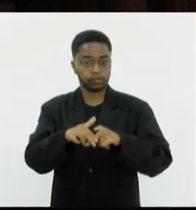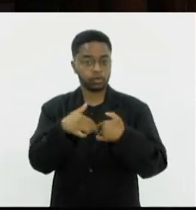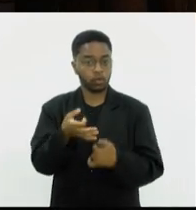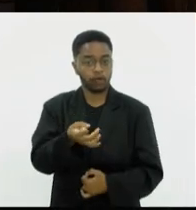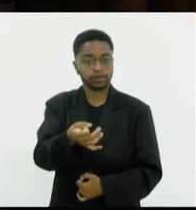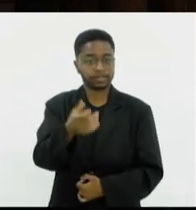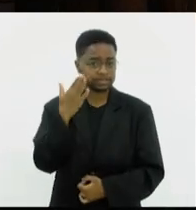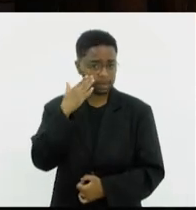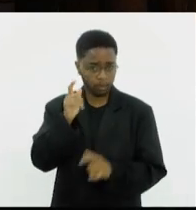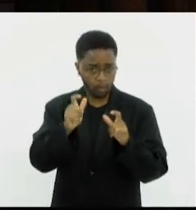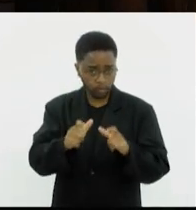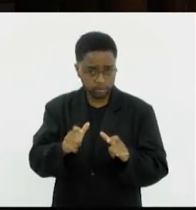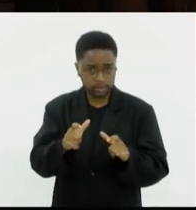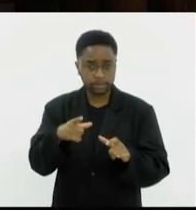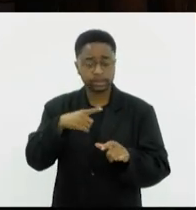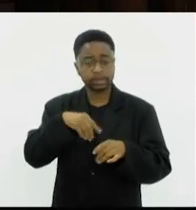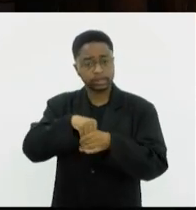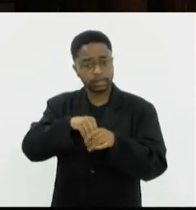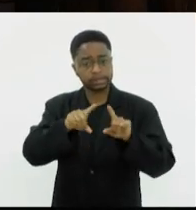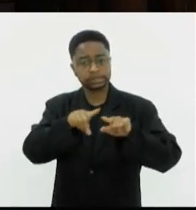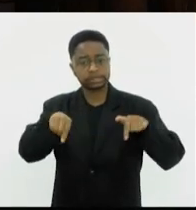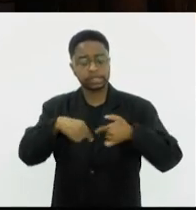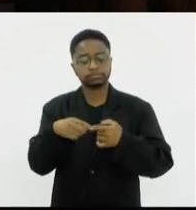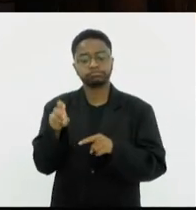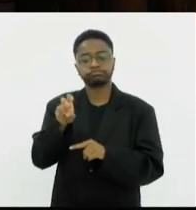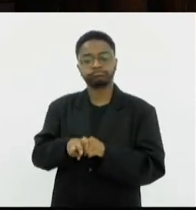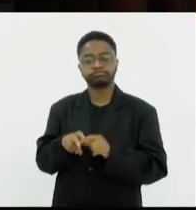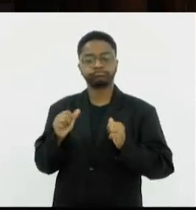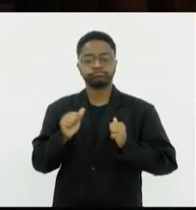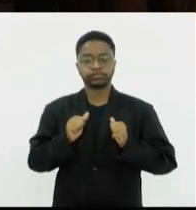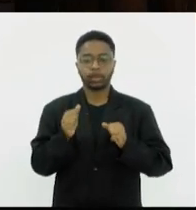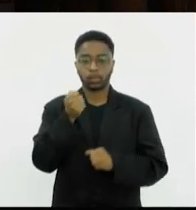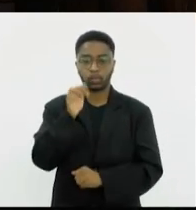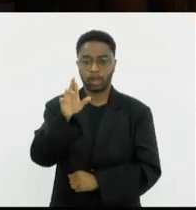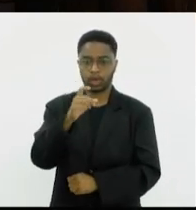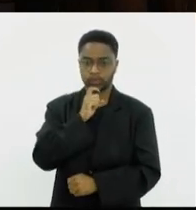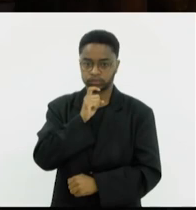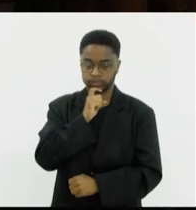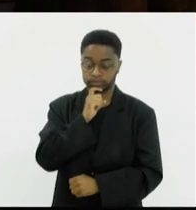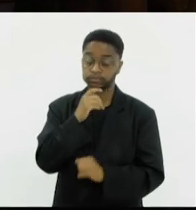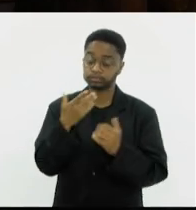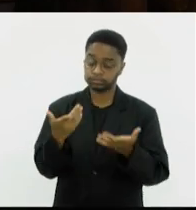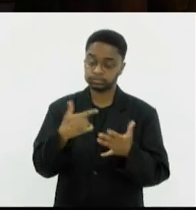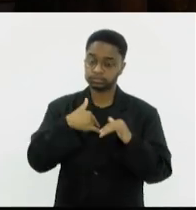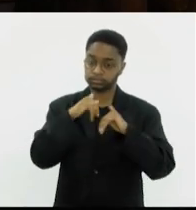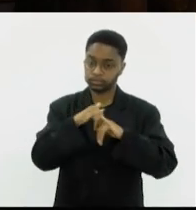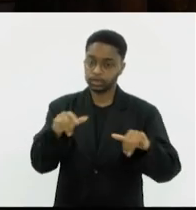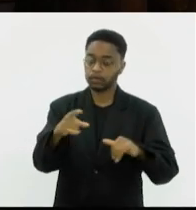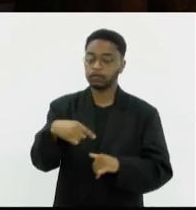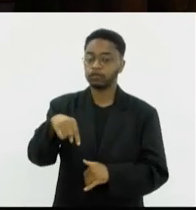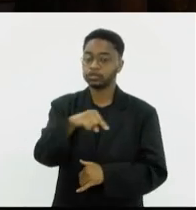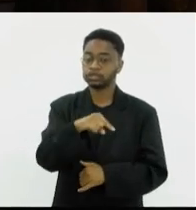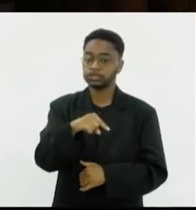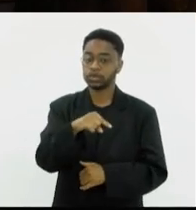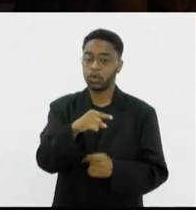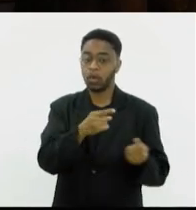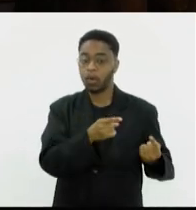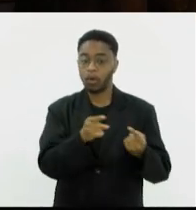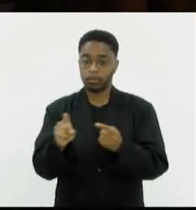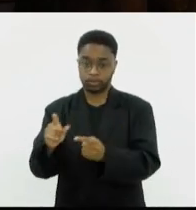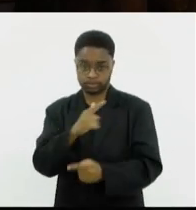Sabe aonde? Dentro do gabinete, sentado no ar-condicionado. E diga-se de passagem que vocês são oposição.